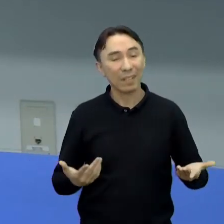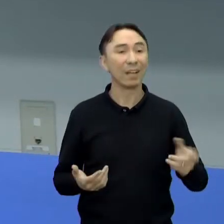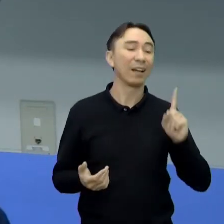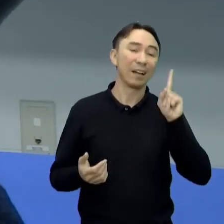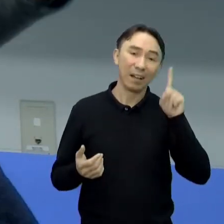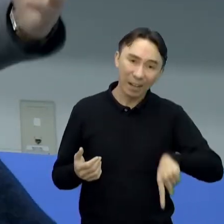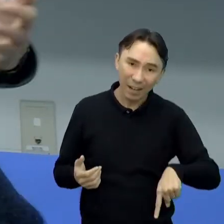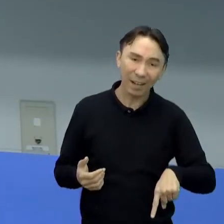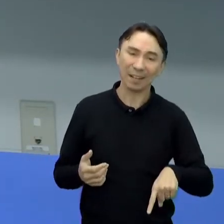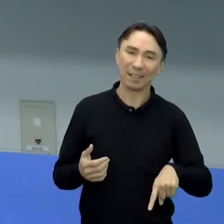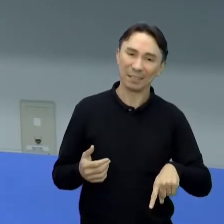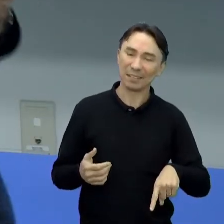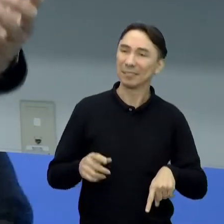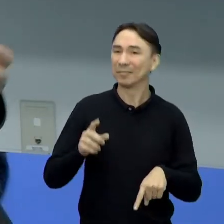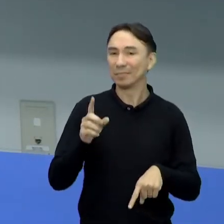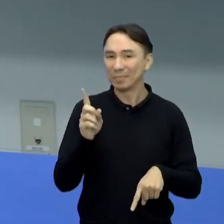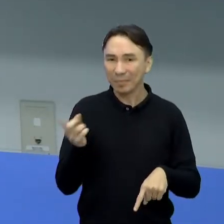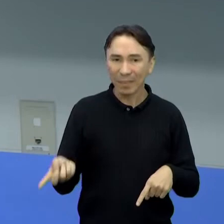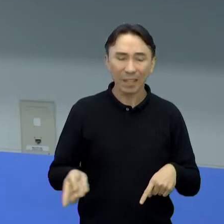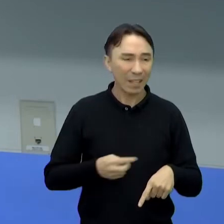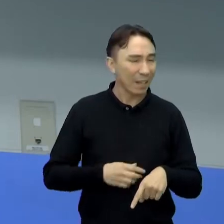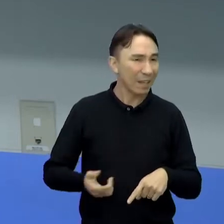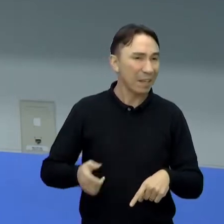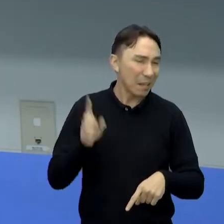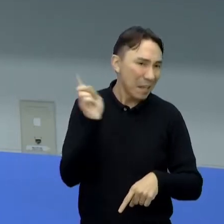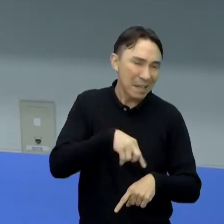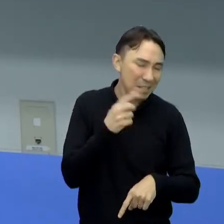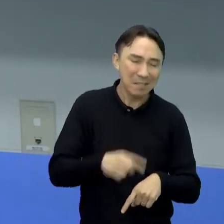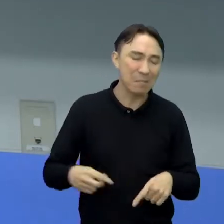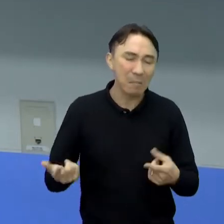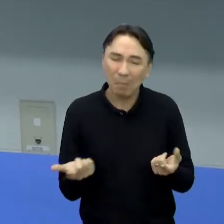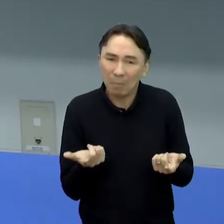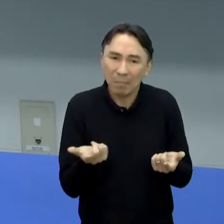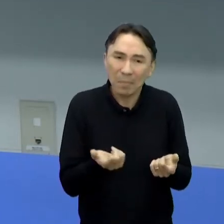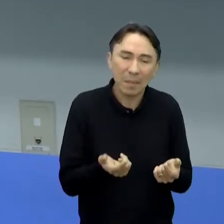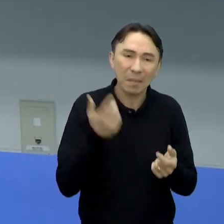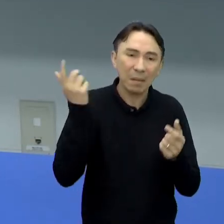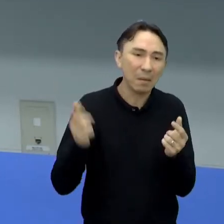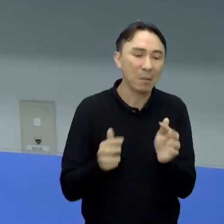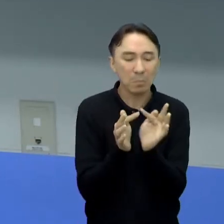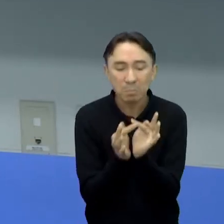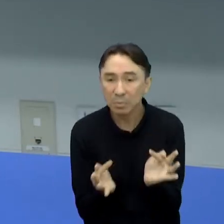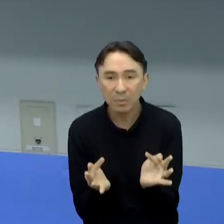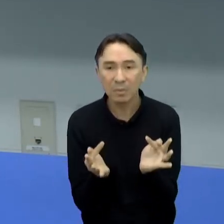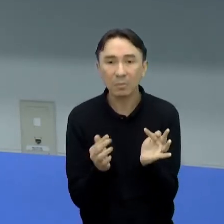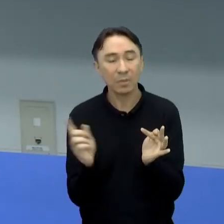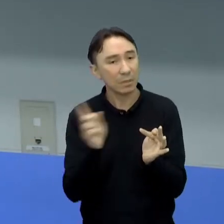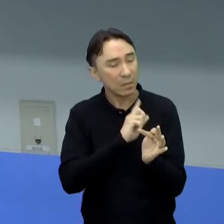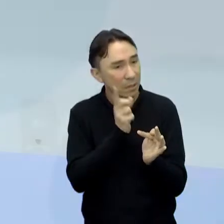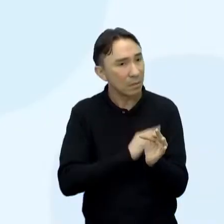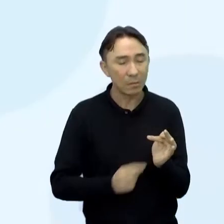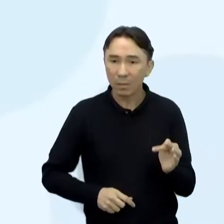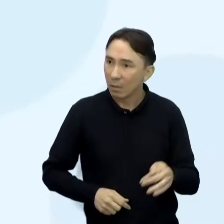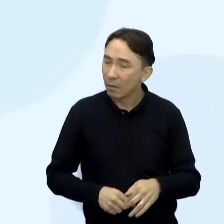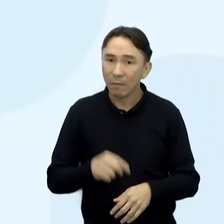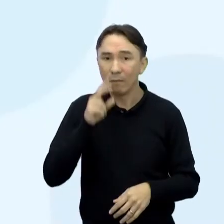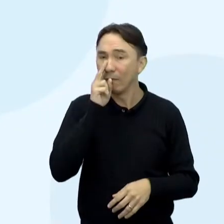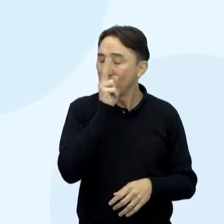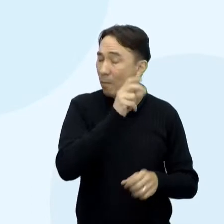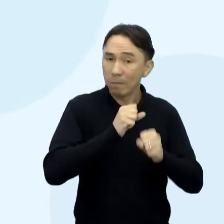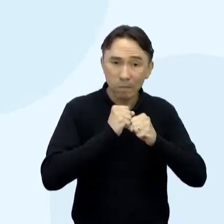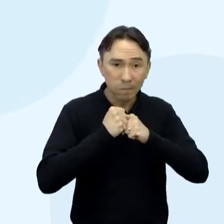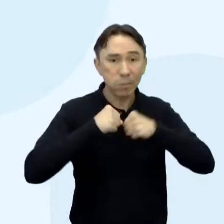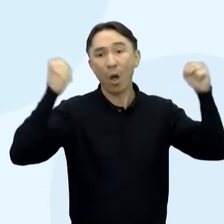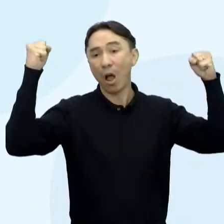de exagero, de fartura, que compõe esse universo da celebração. Voltando